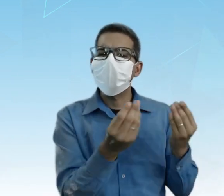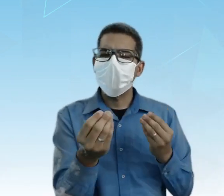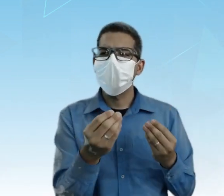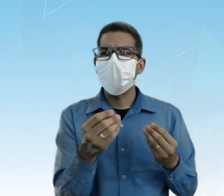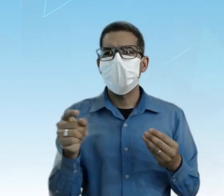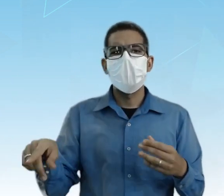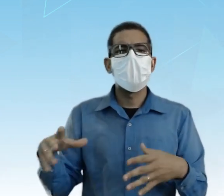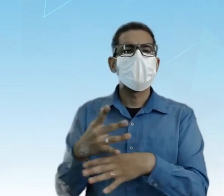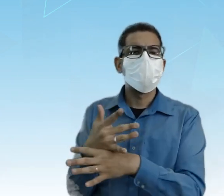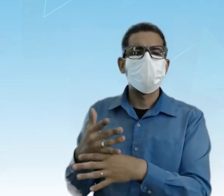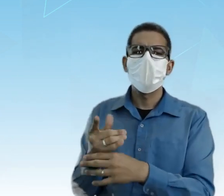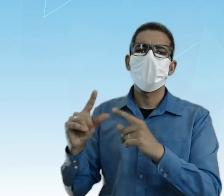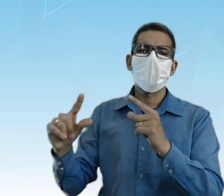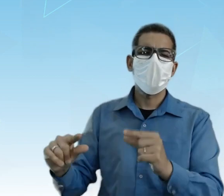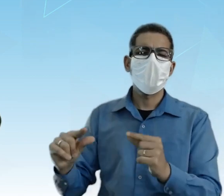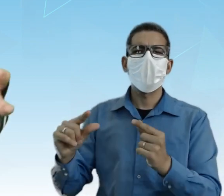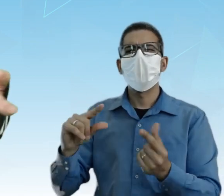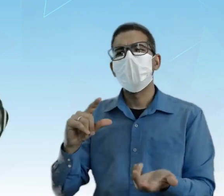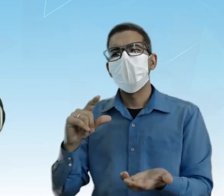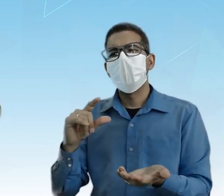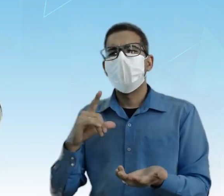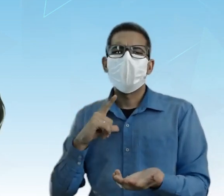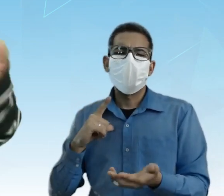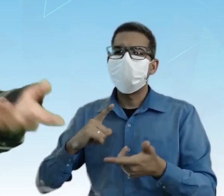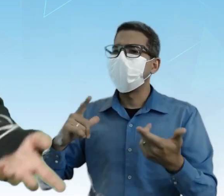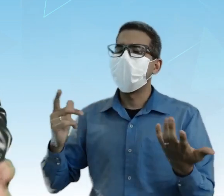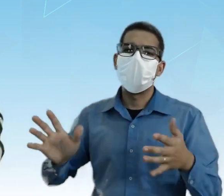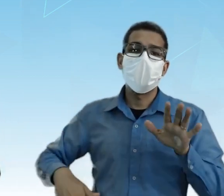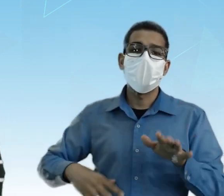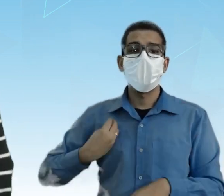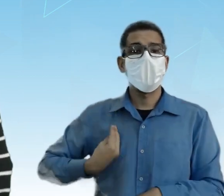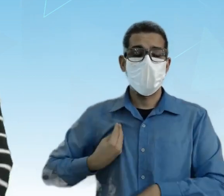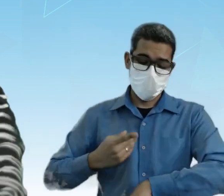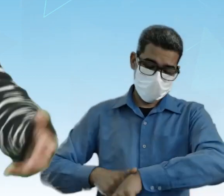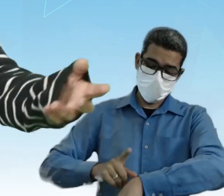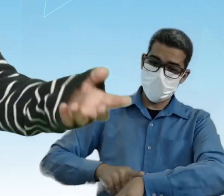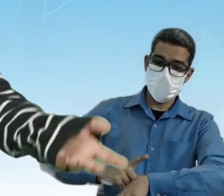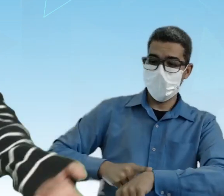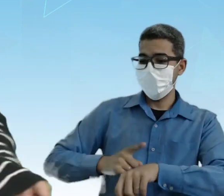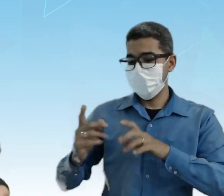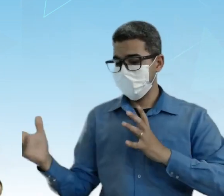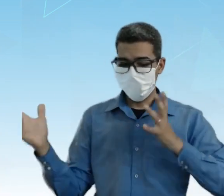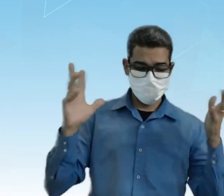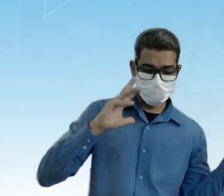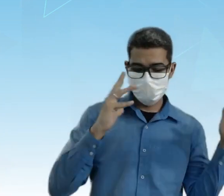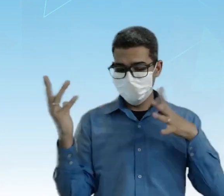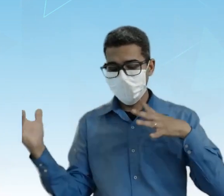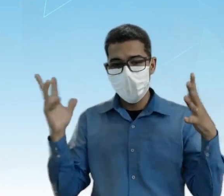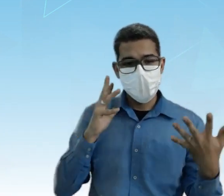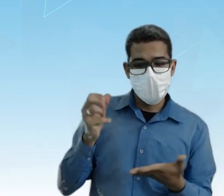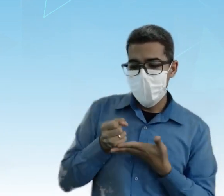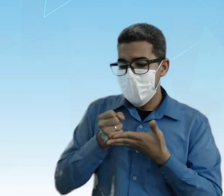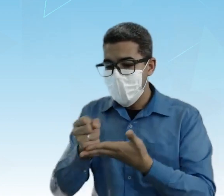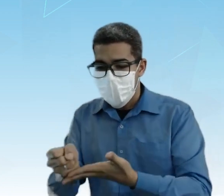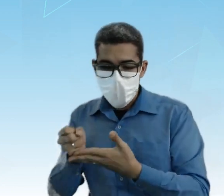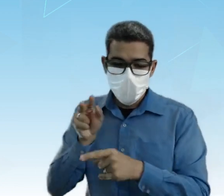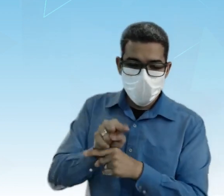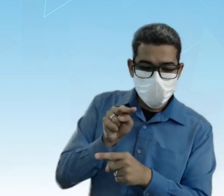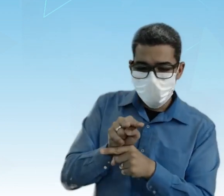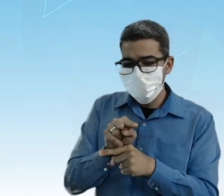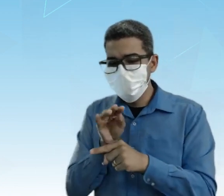filhos, devido a condições de vida mesmo, que é um corre-corre danado, filho isso, aquilo outro, para dar sustentação, para dar